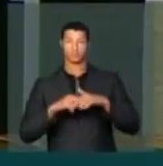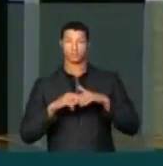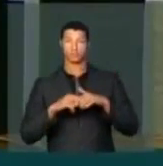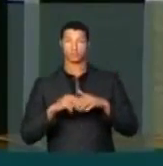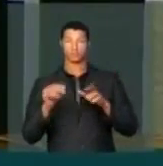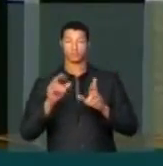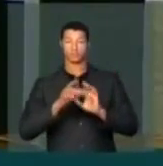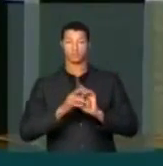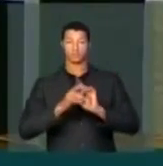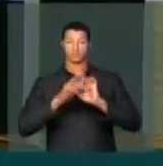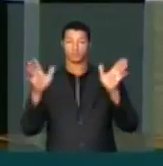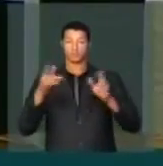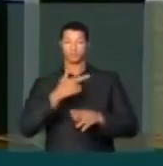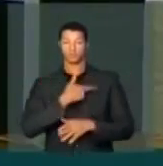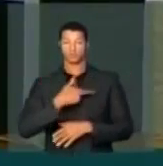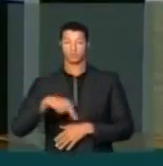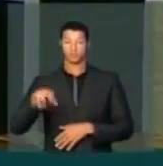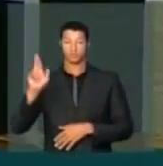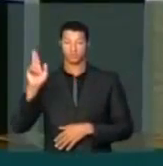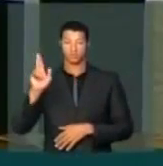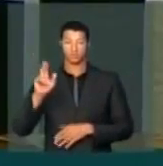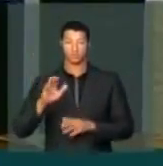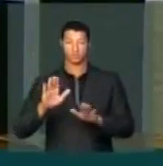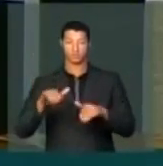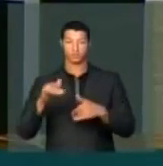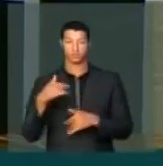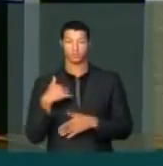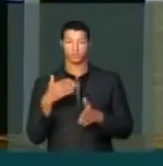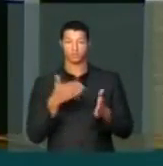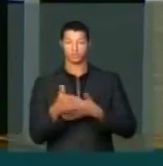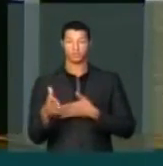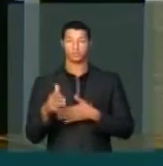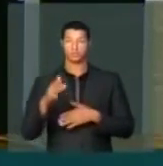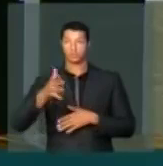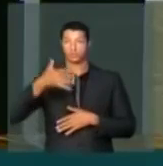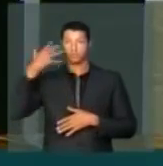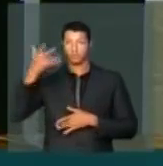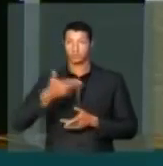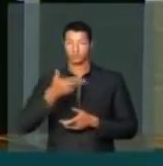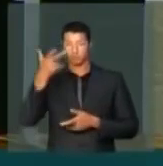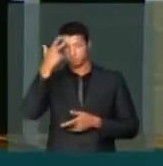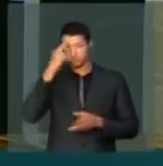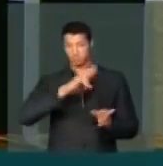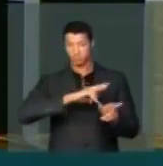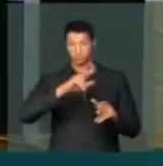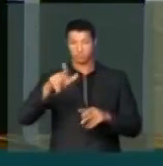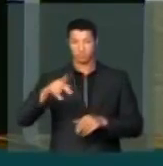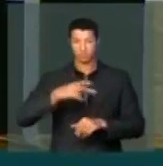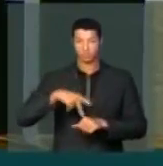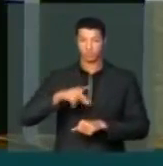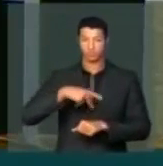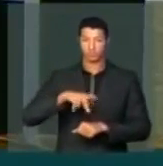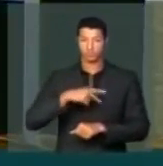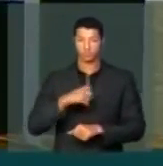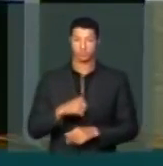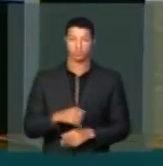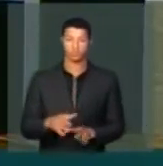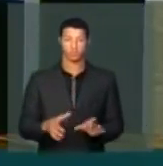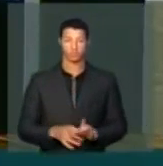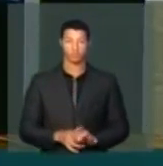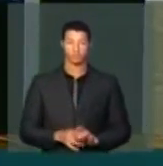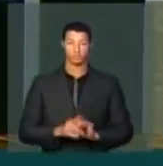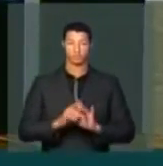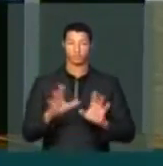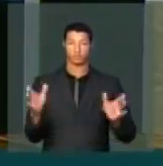da liberdade religiosa, da qual participaram parlamentares de diversos países. A liberdade